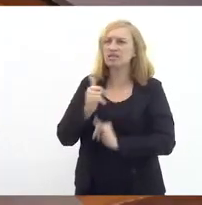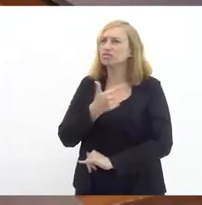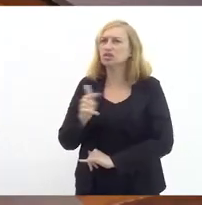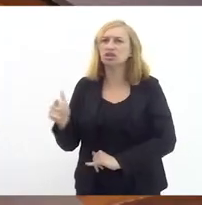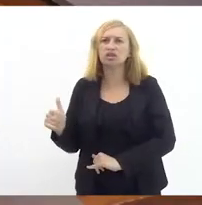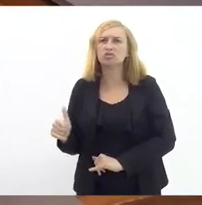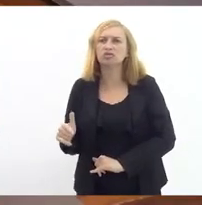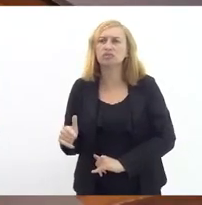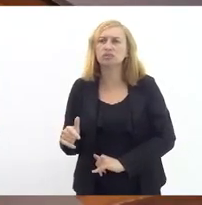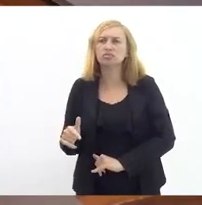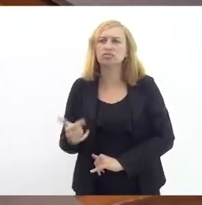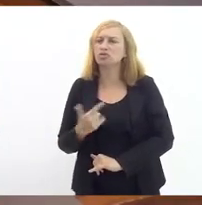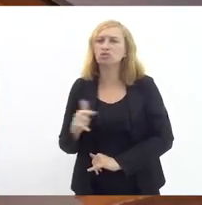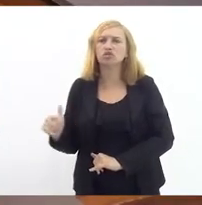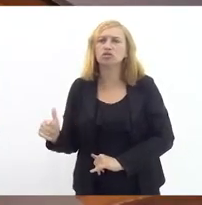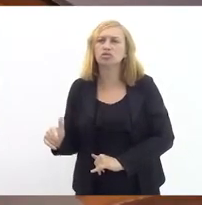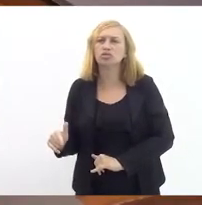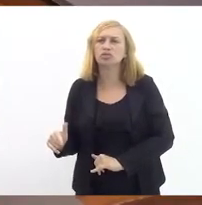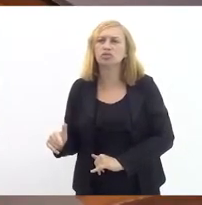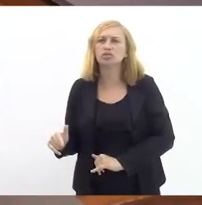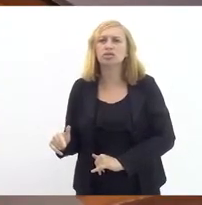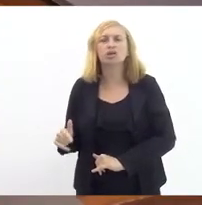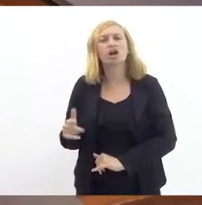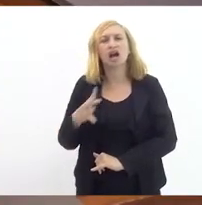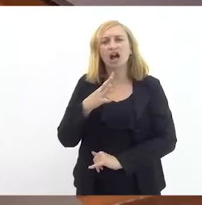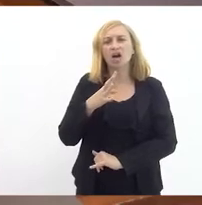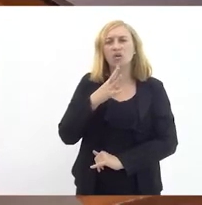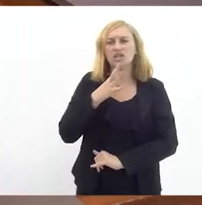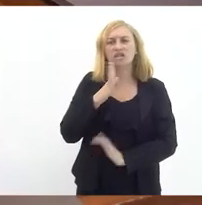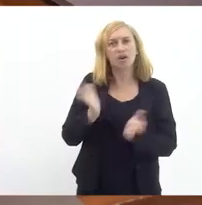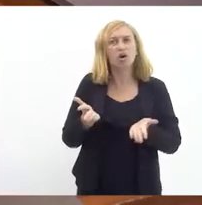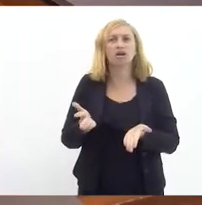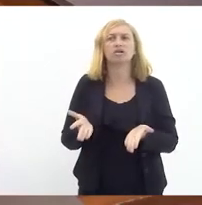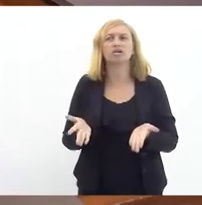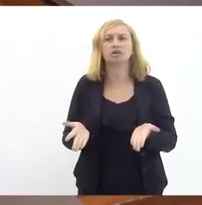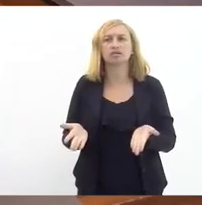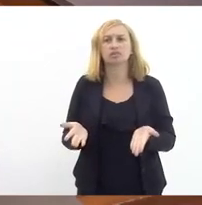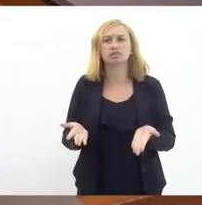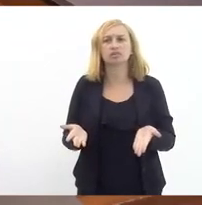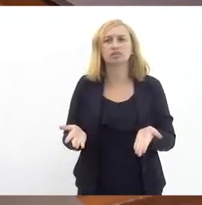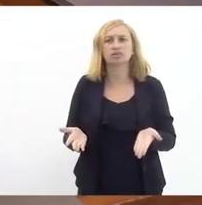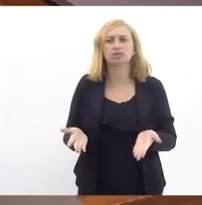passada essa informação não existia. Então, estamos com conhecimento agora.